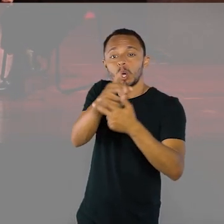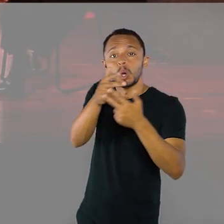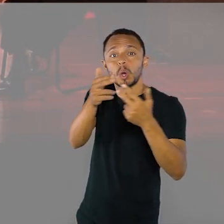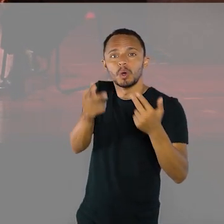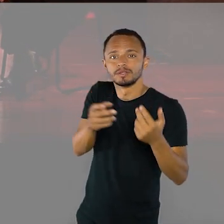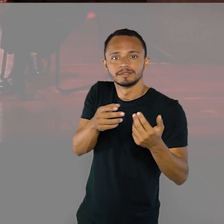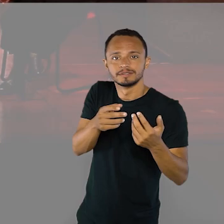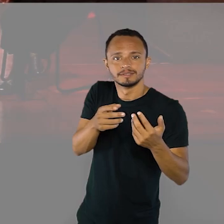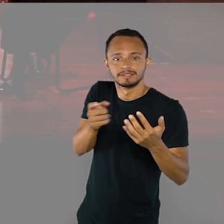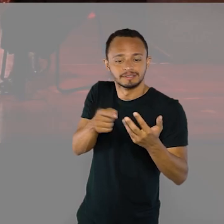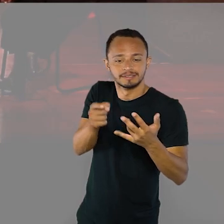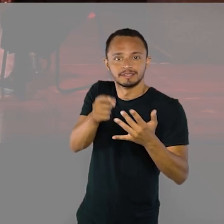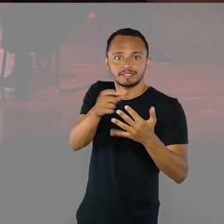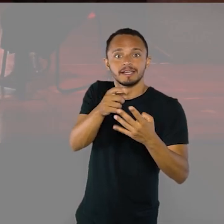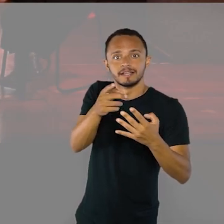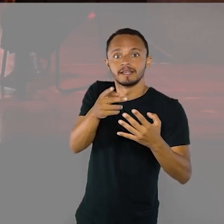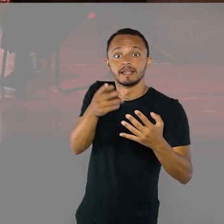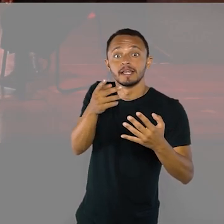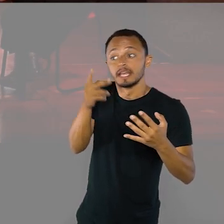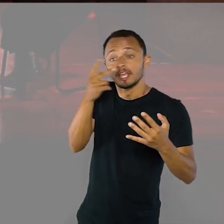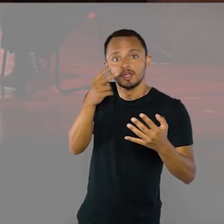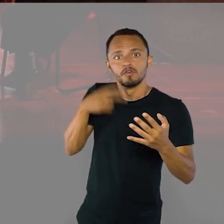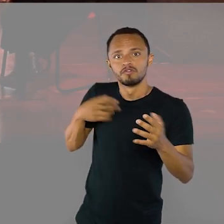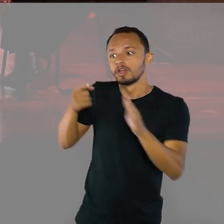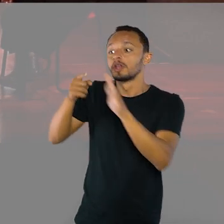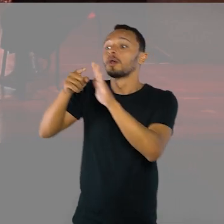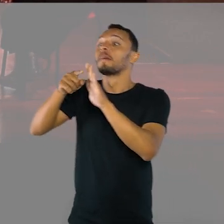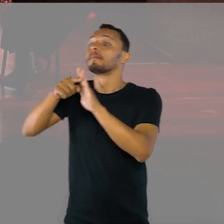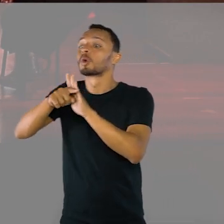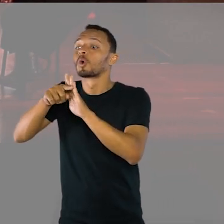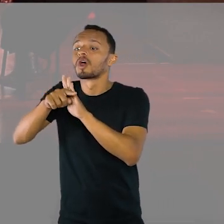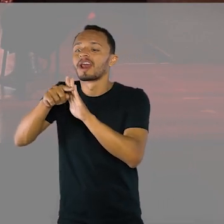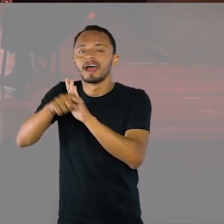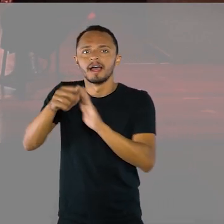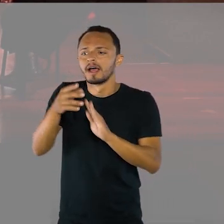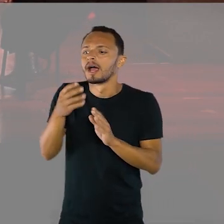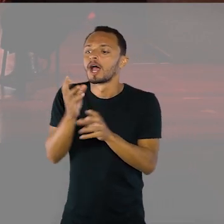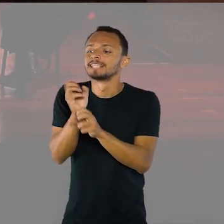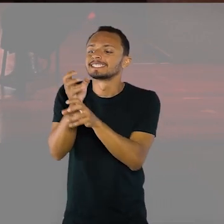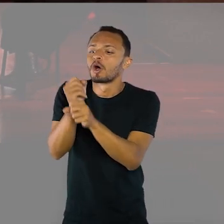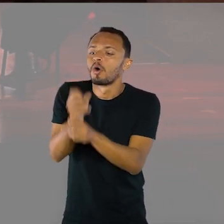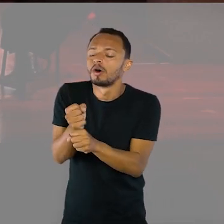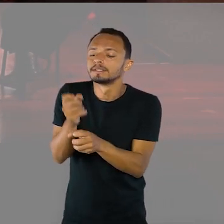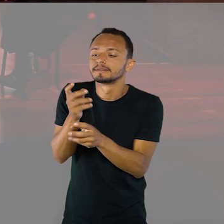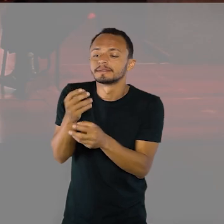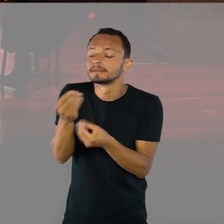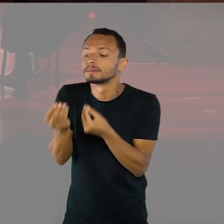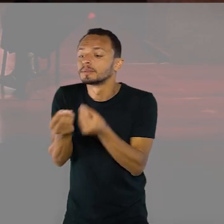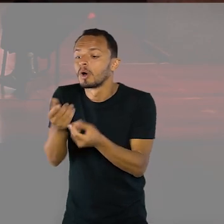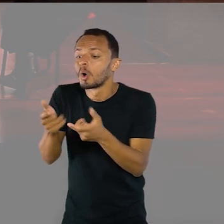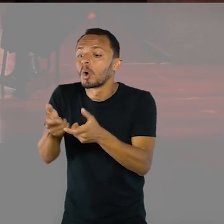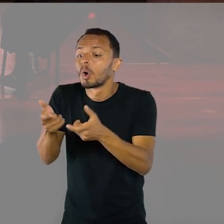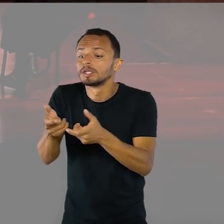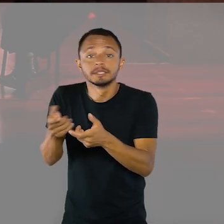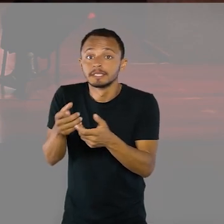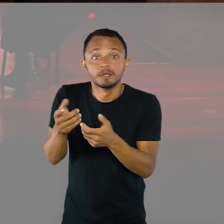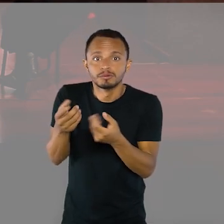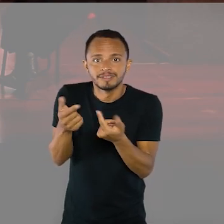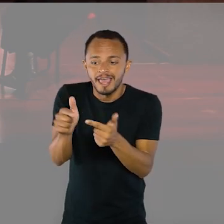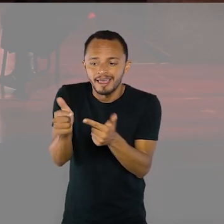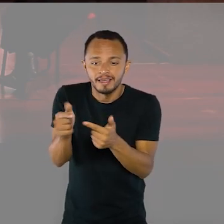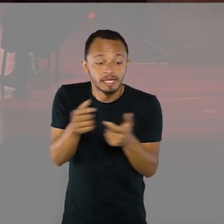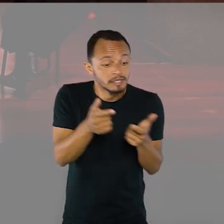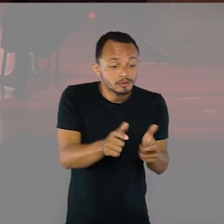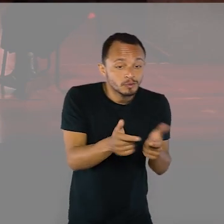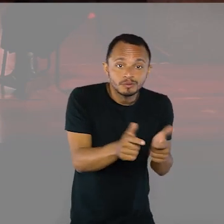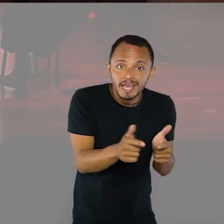lá. E eu fui procurar lá e os meus amigos falaram: não está, Lília, não está. Falei: tem que estar. Eu passei 3 meses,